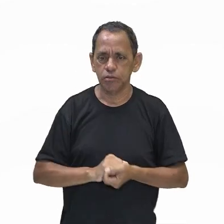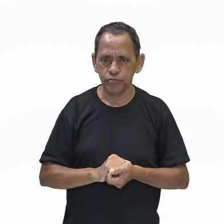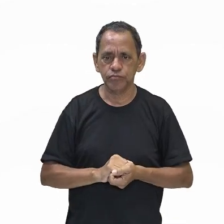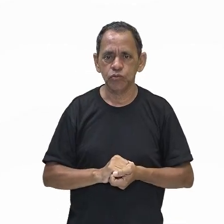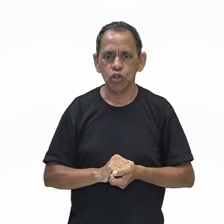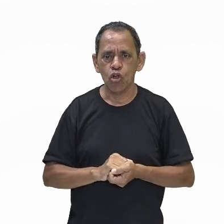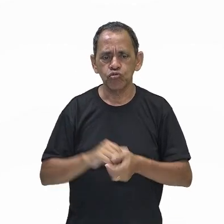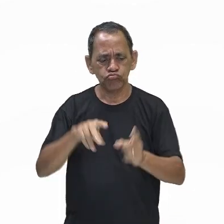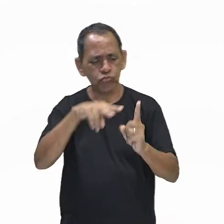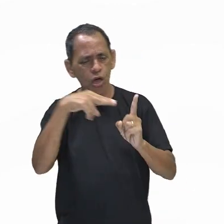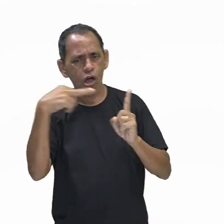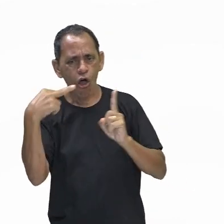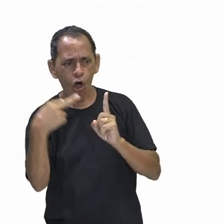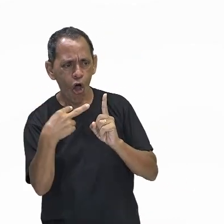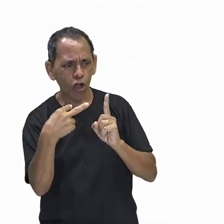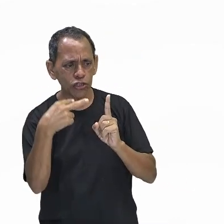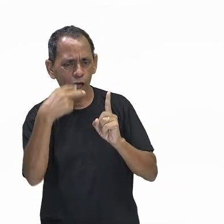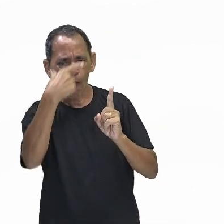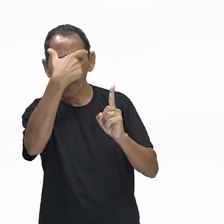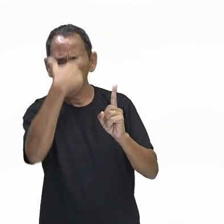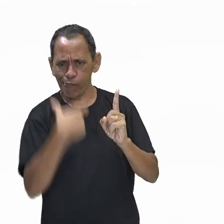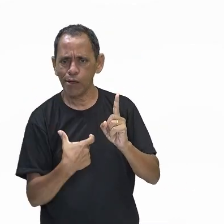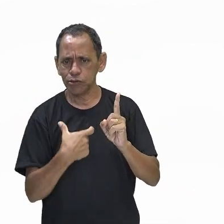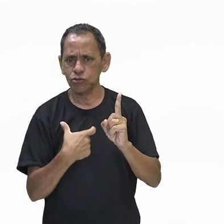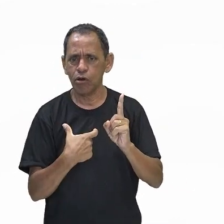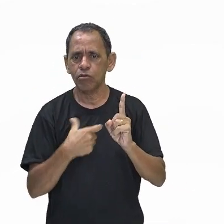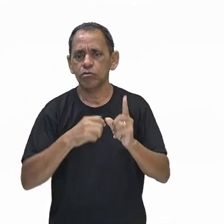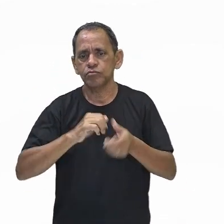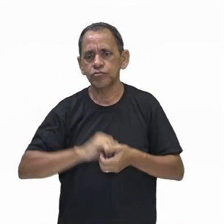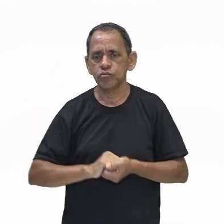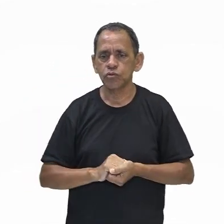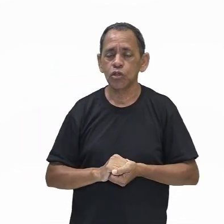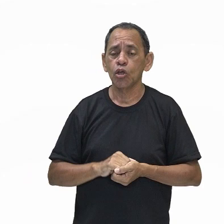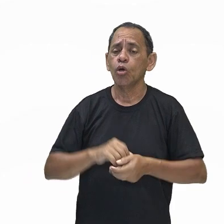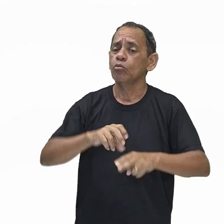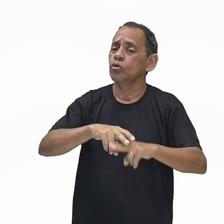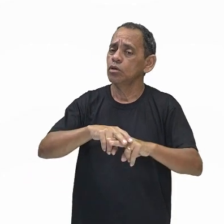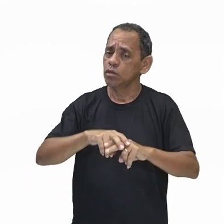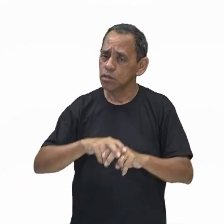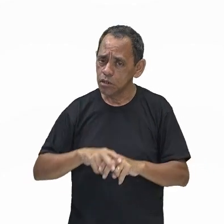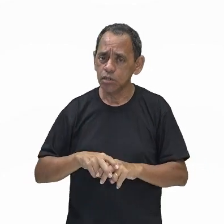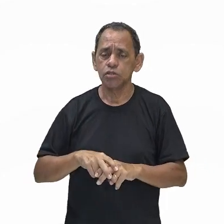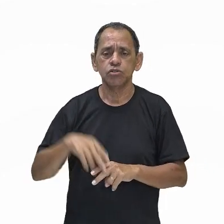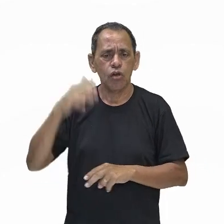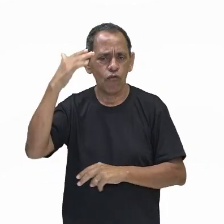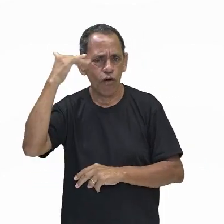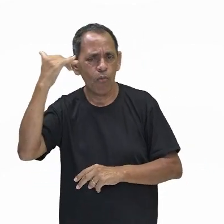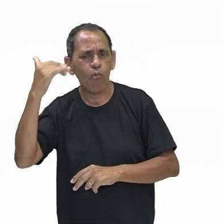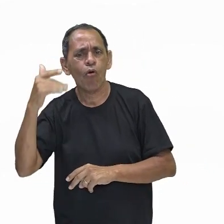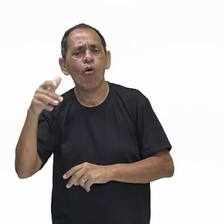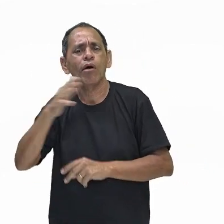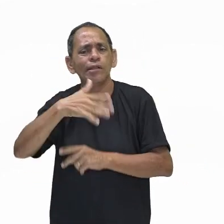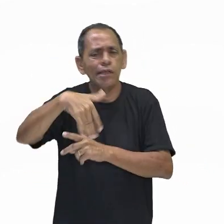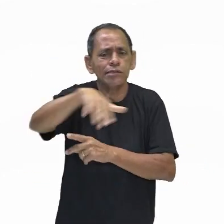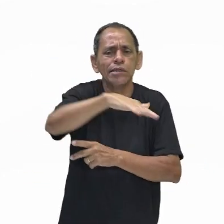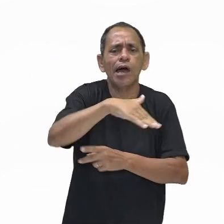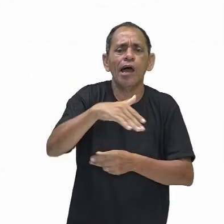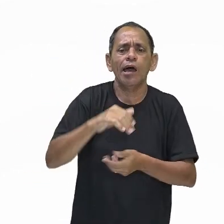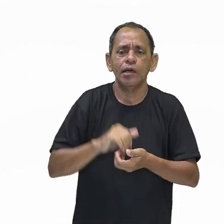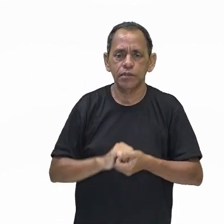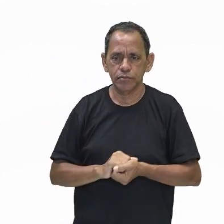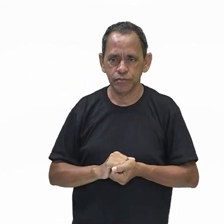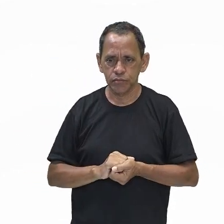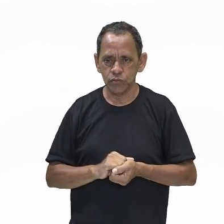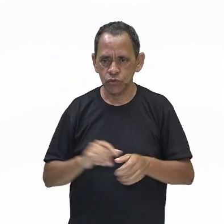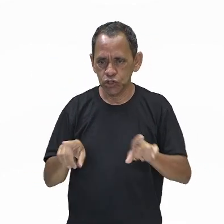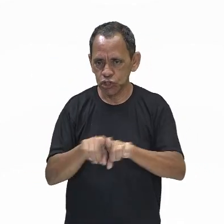ótica bastante pessoal, por isso que ela é bem conhecida em obras, né, da prosa intimista, exatamente porque traz esse